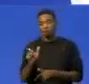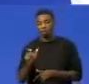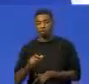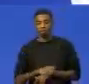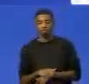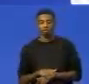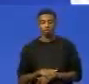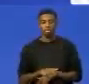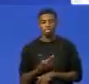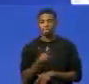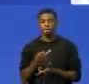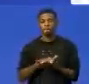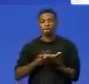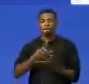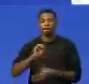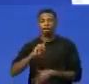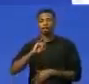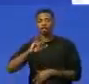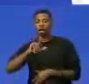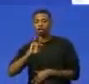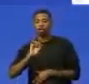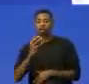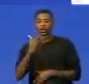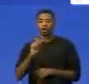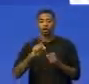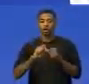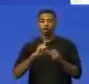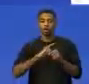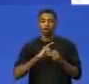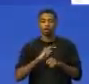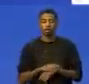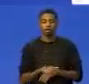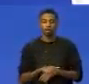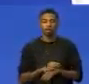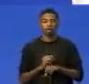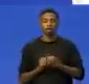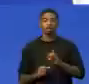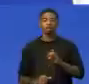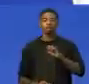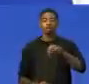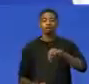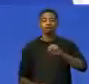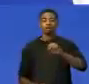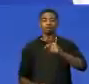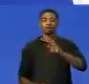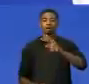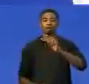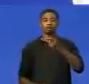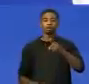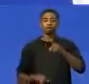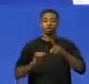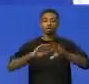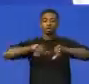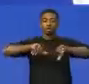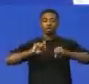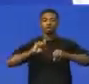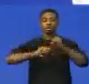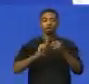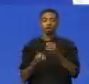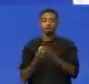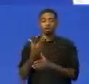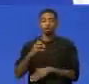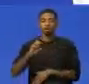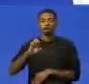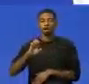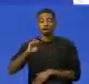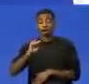da insaturação não apresenta radical. Quando ocorre a ruptura da insaturação, o carbono da dupla gera uma cetona e o carbono